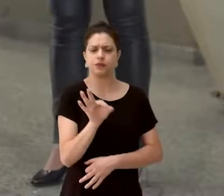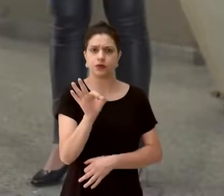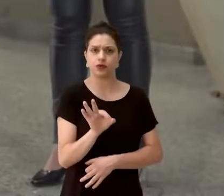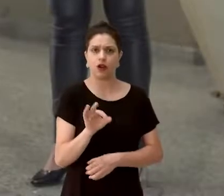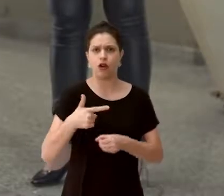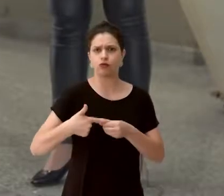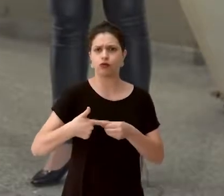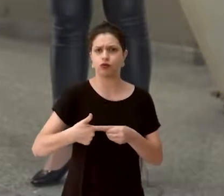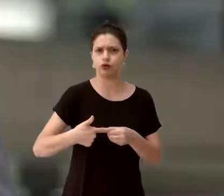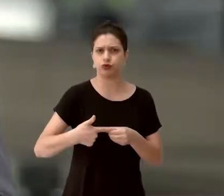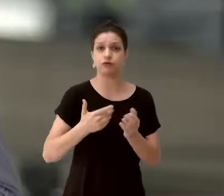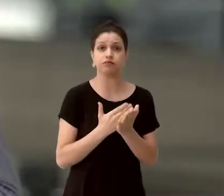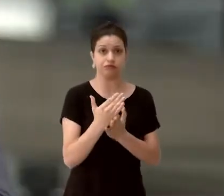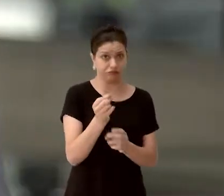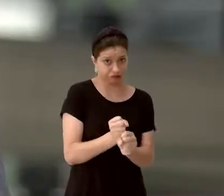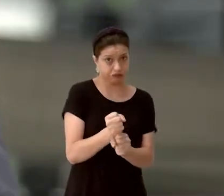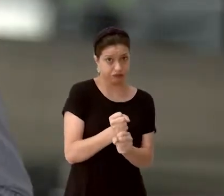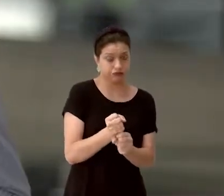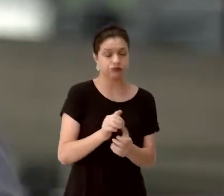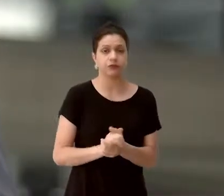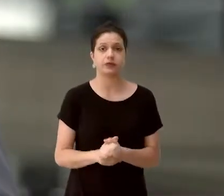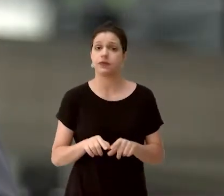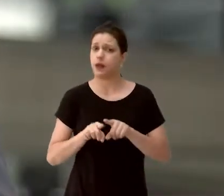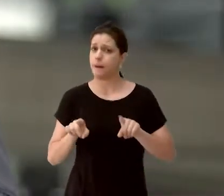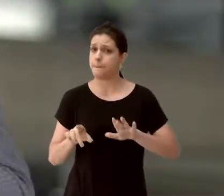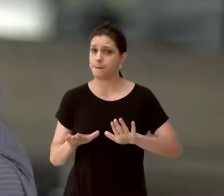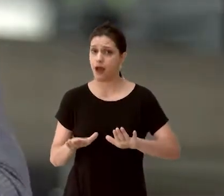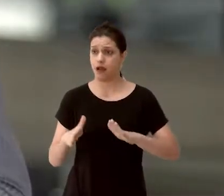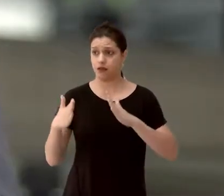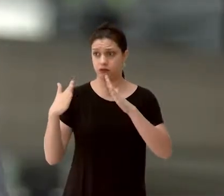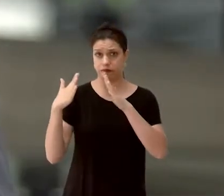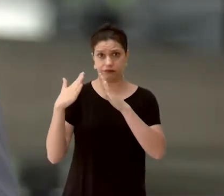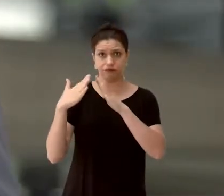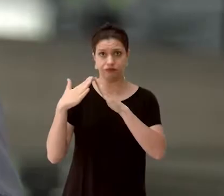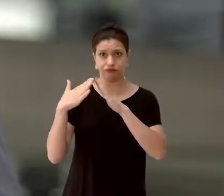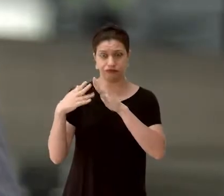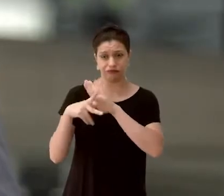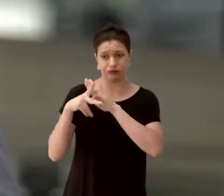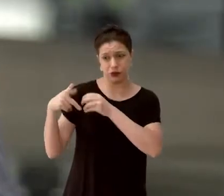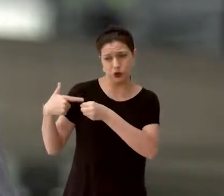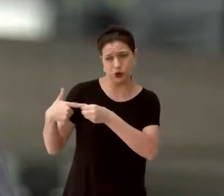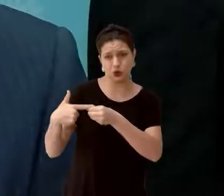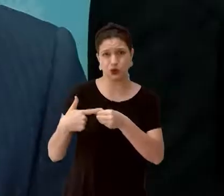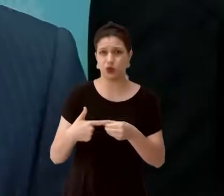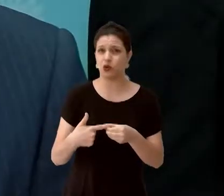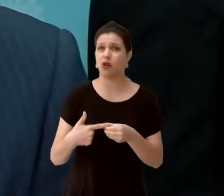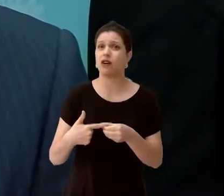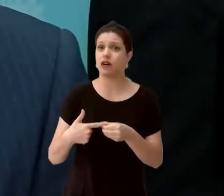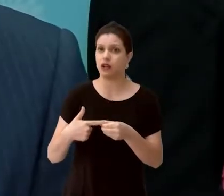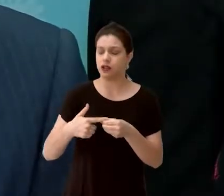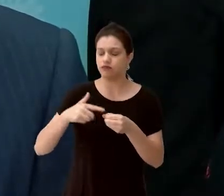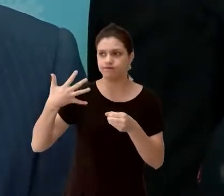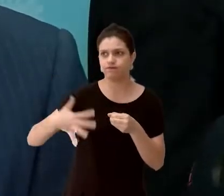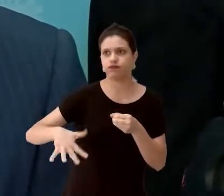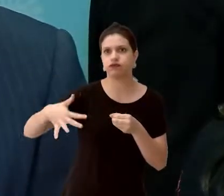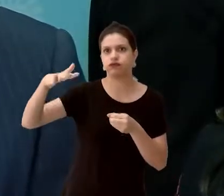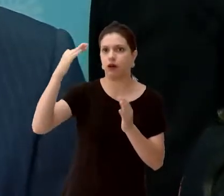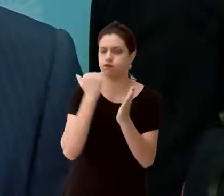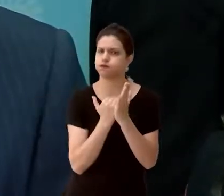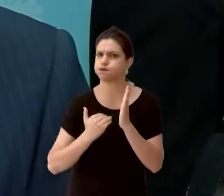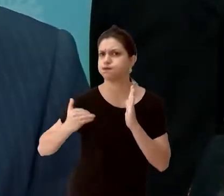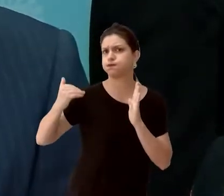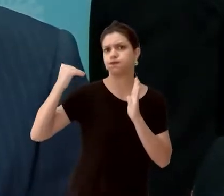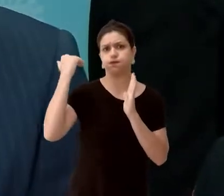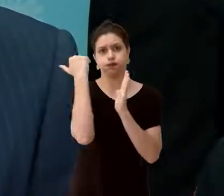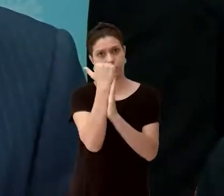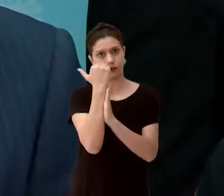vigor no começo do ano, mas os postos de combustíveis abusaram nos reajustes. Houve um aumento significativo na